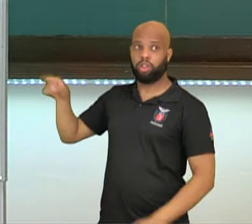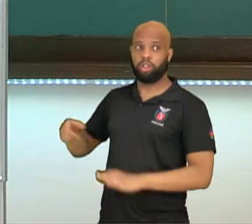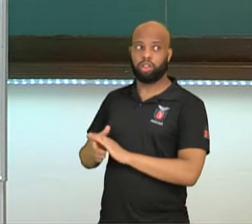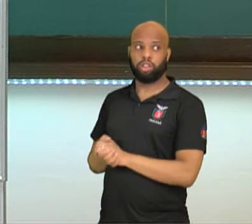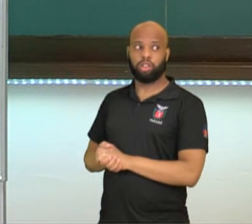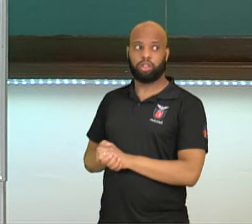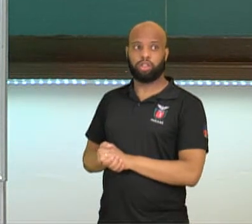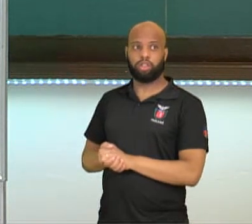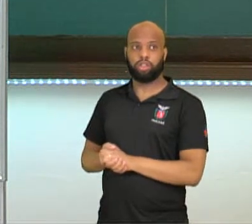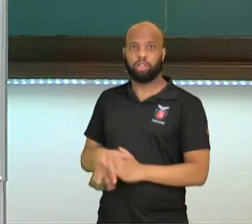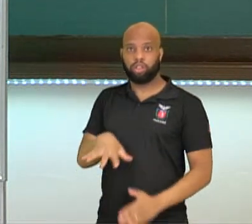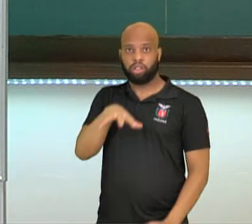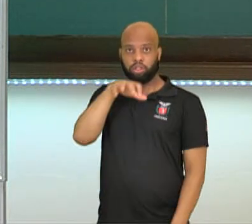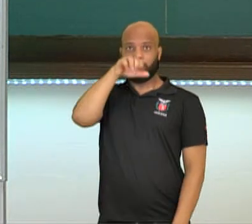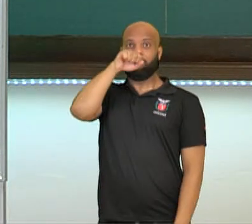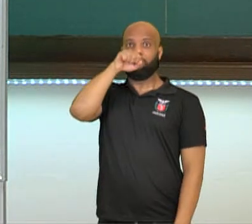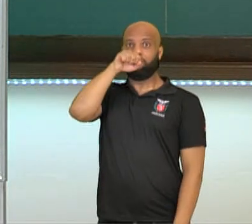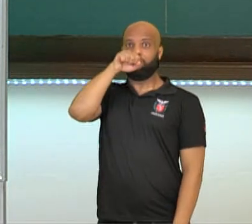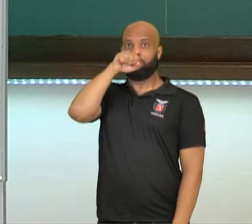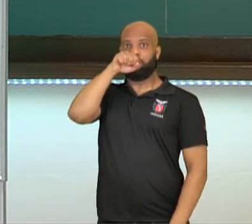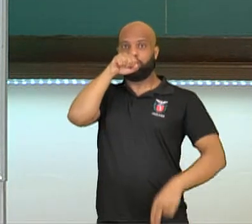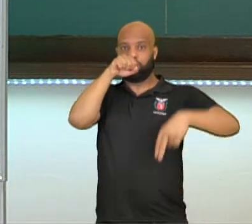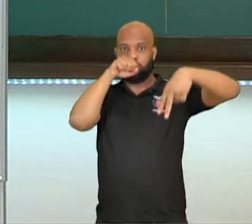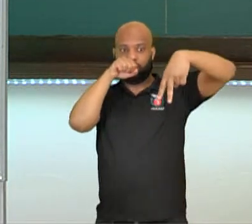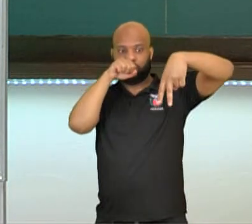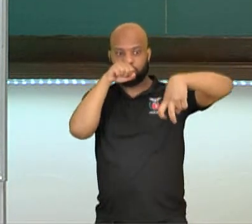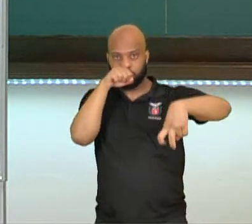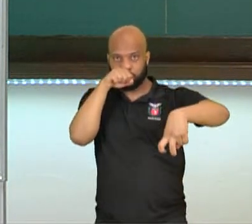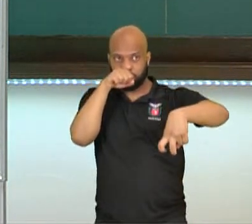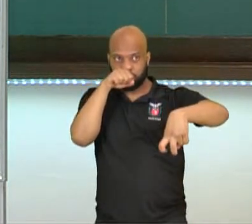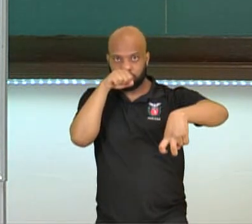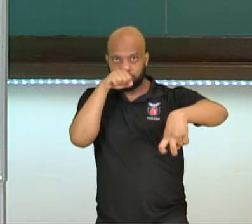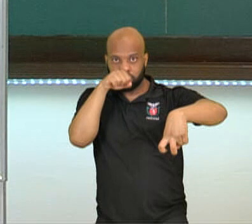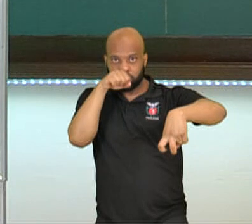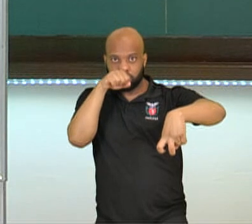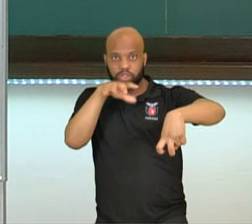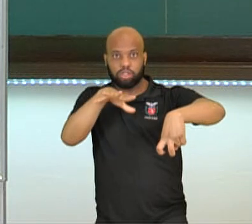eu devo inspirar. Então, eu vou descer e